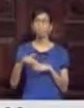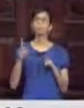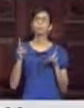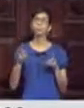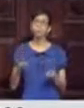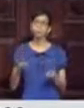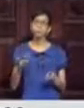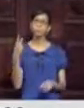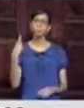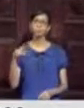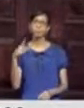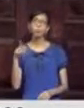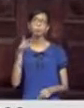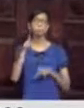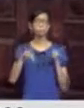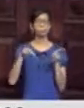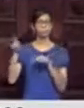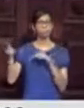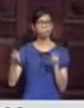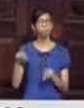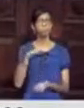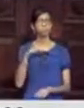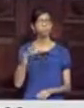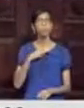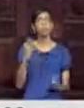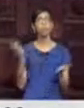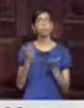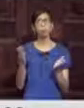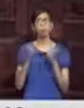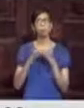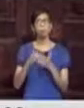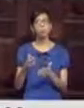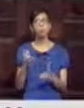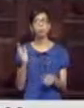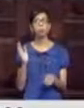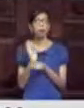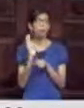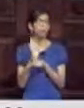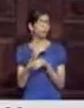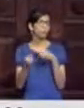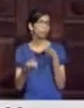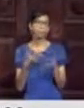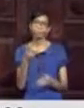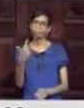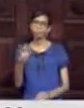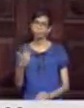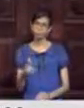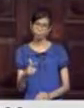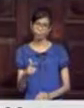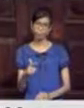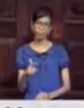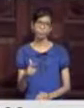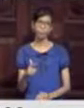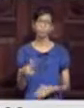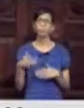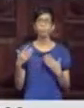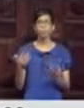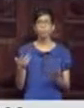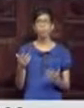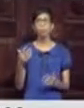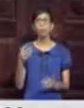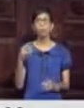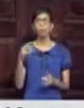joga com uma parcela enorme da população, passa a não ter benefício algum com o bilhete único. A farra